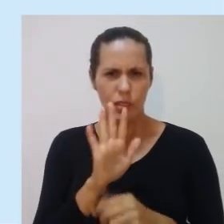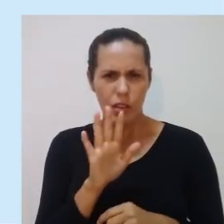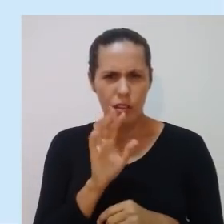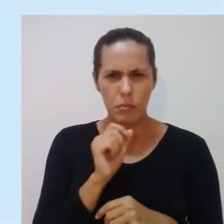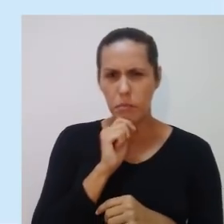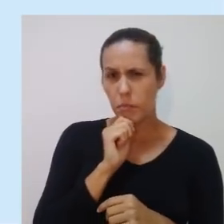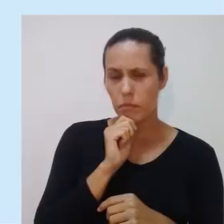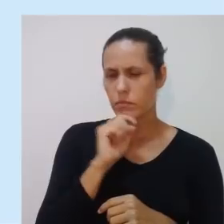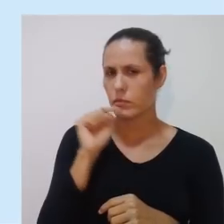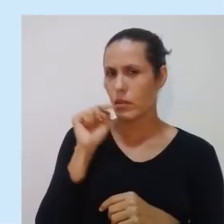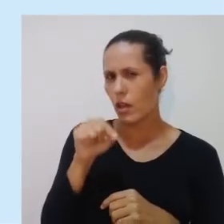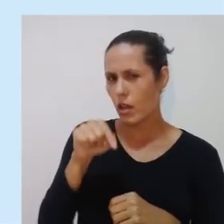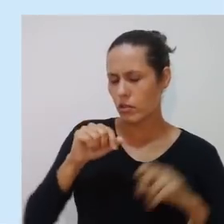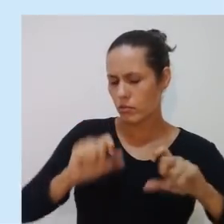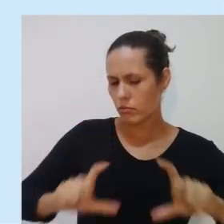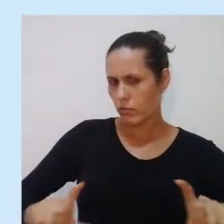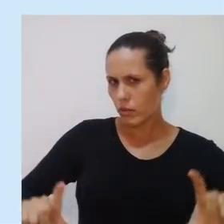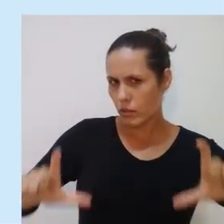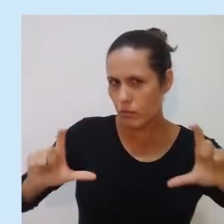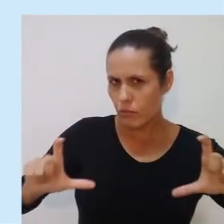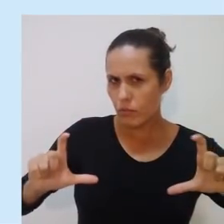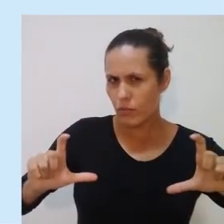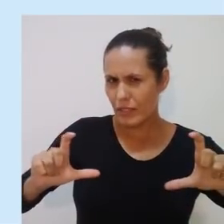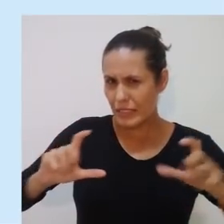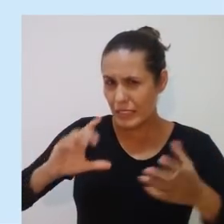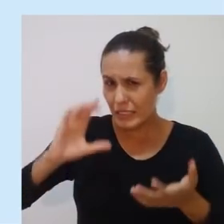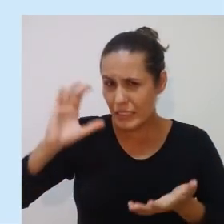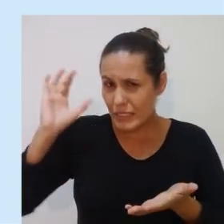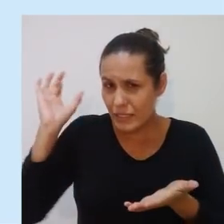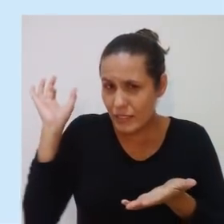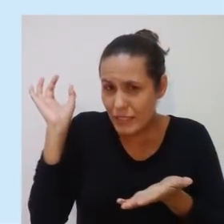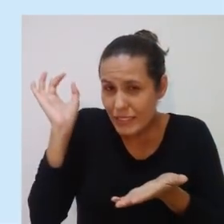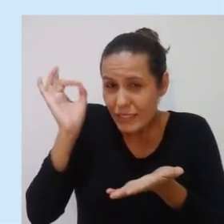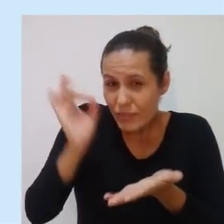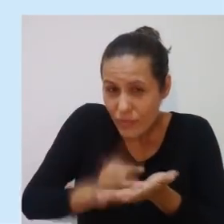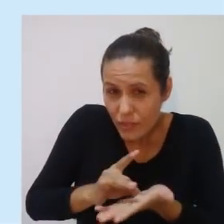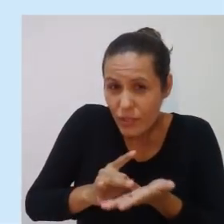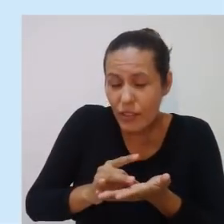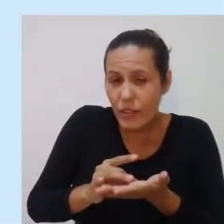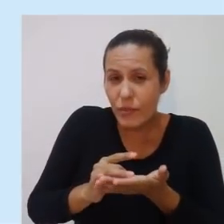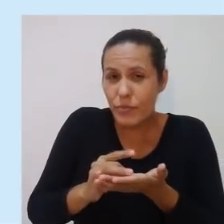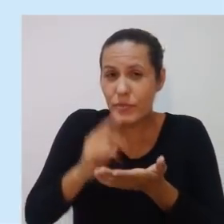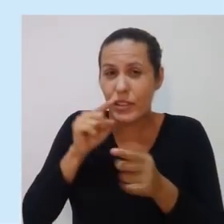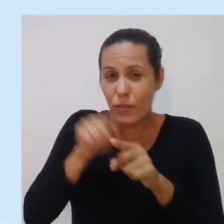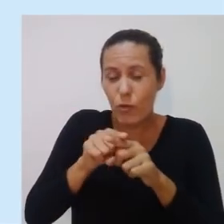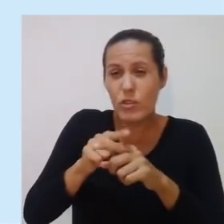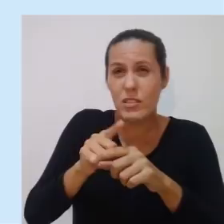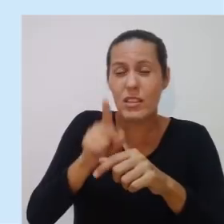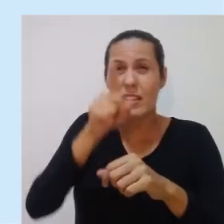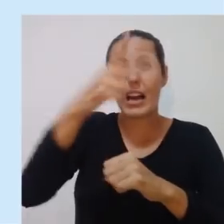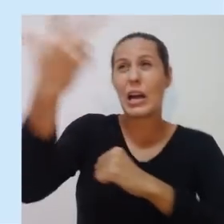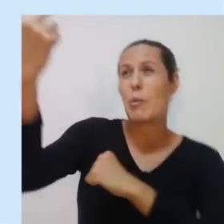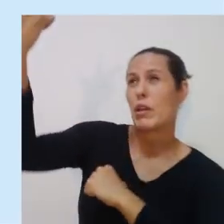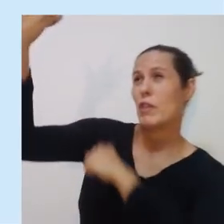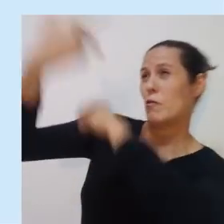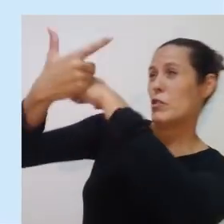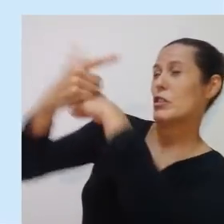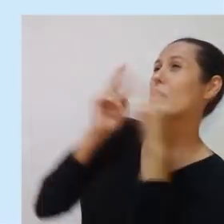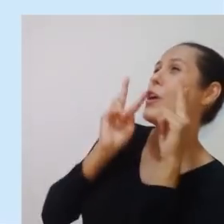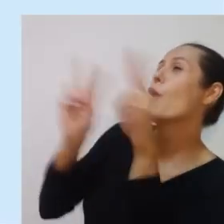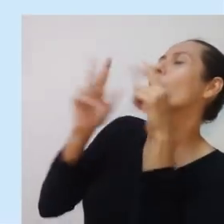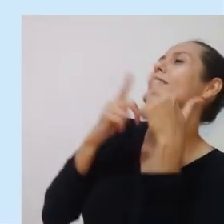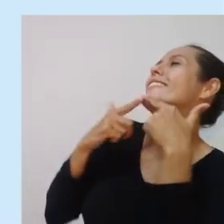atenção. Será que essa placa está realmente querendo que você olhe para